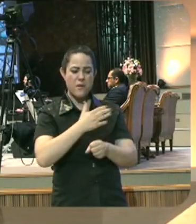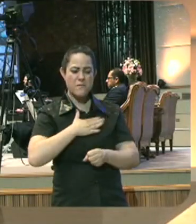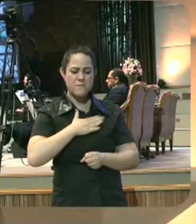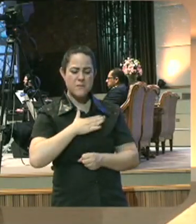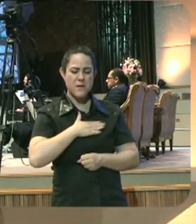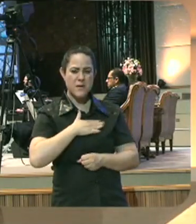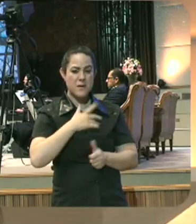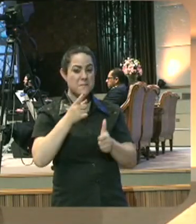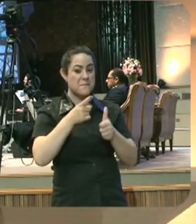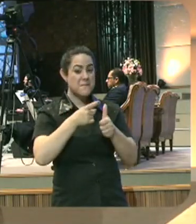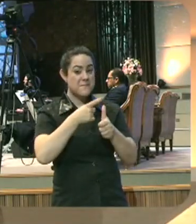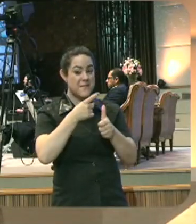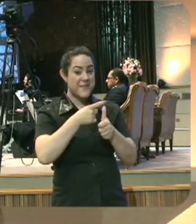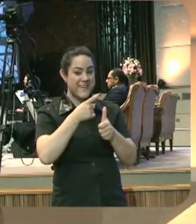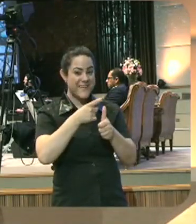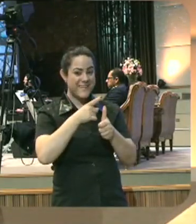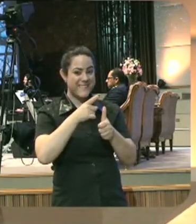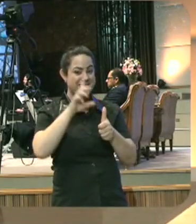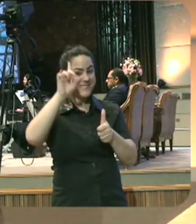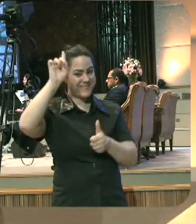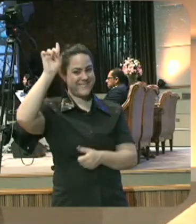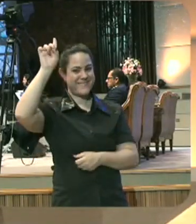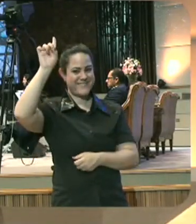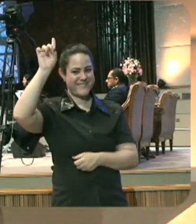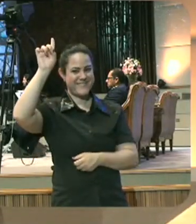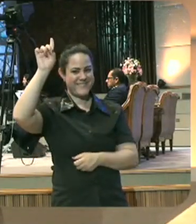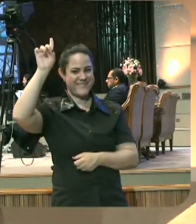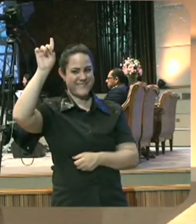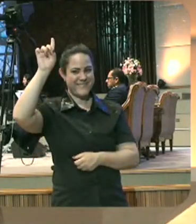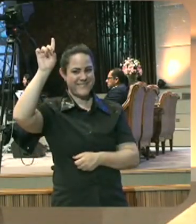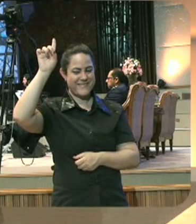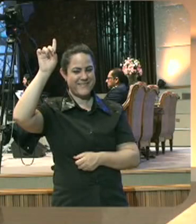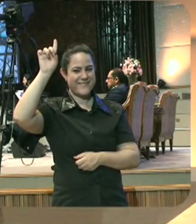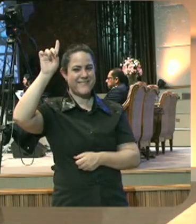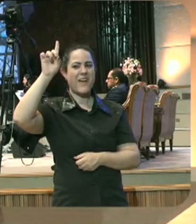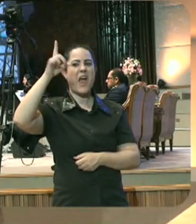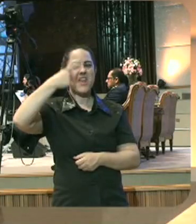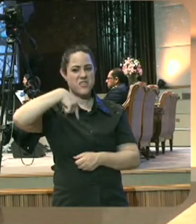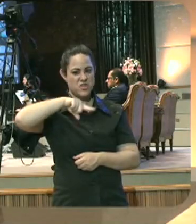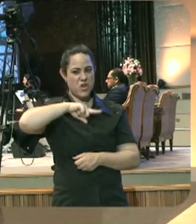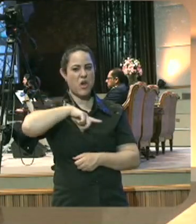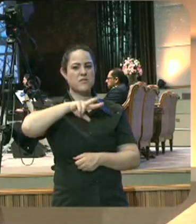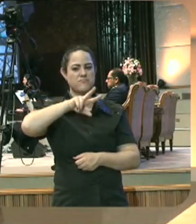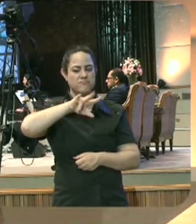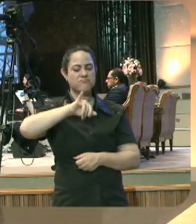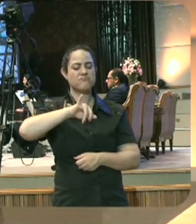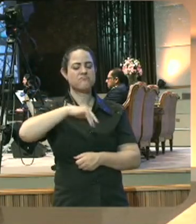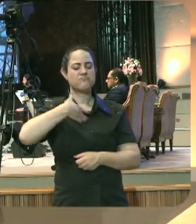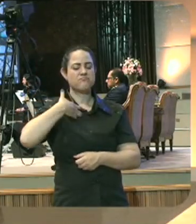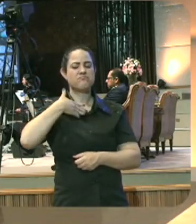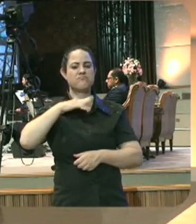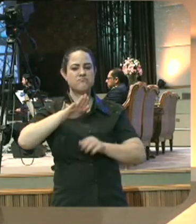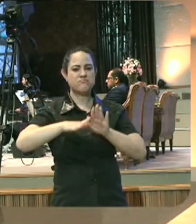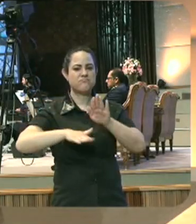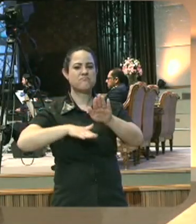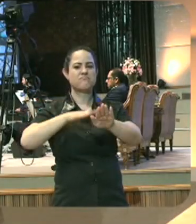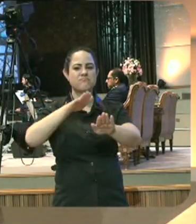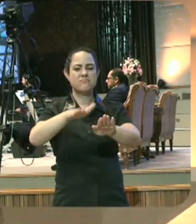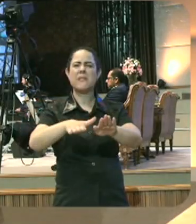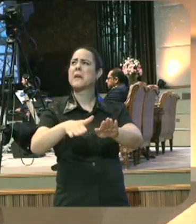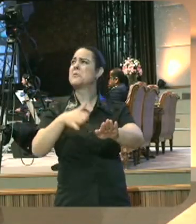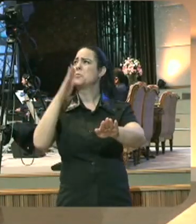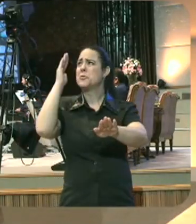mim, primeiro Deus. E aí a gente marcha em volta da muralha e diz: não estou entendendo para